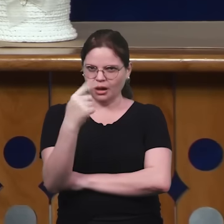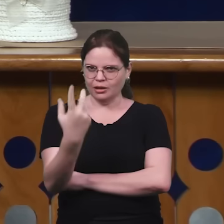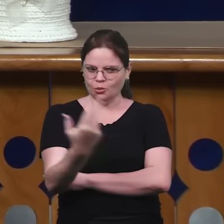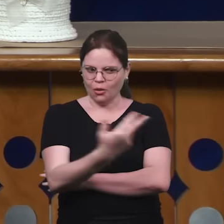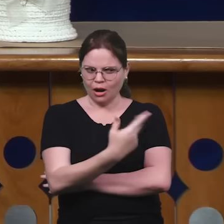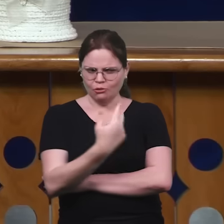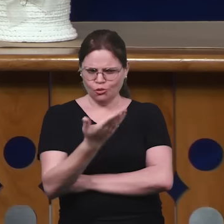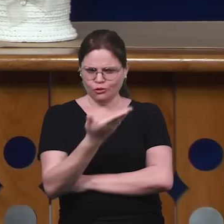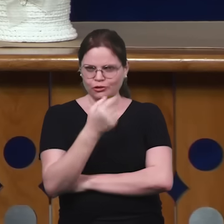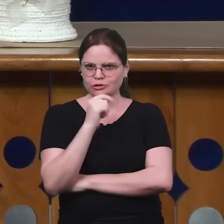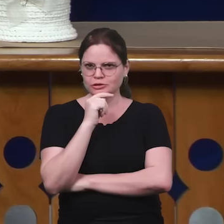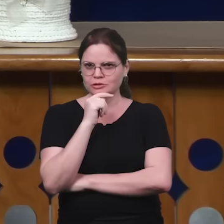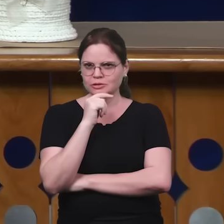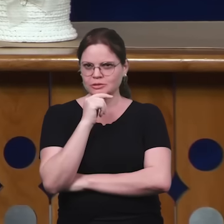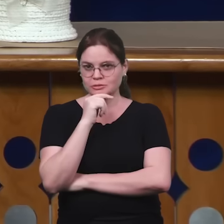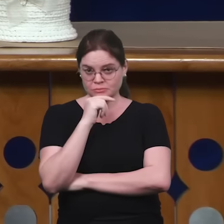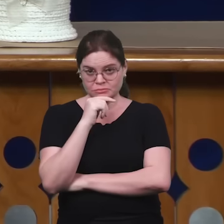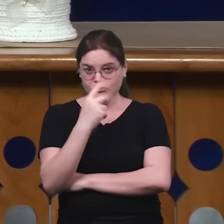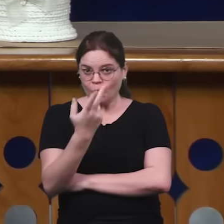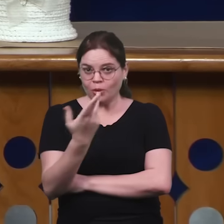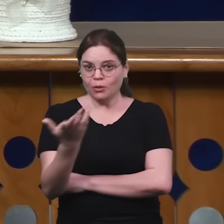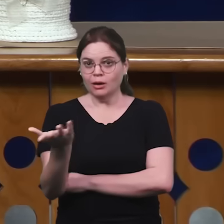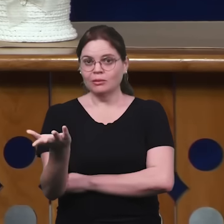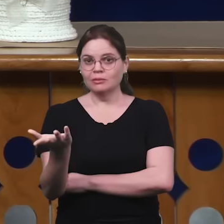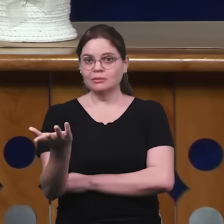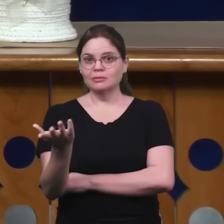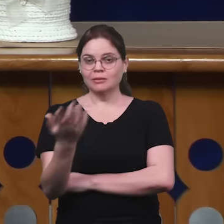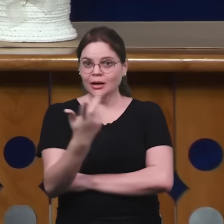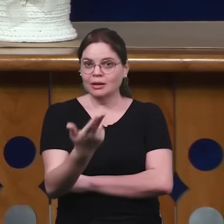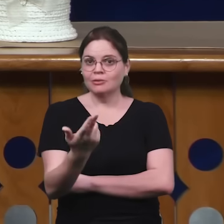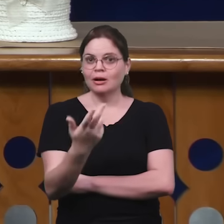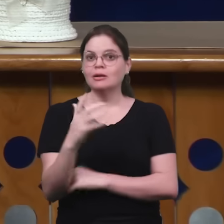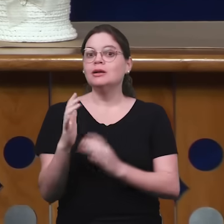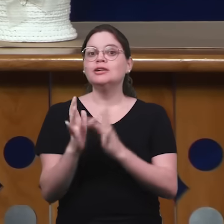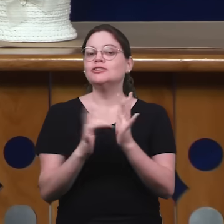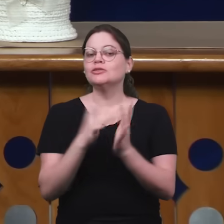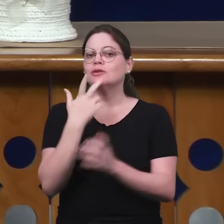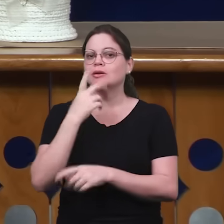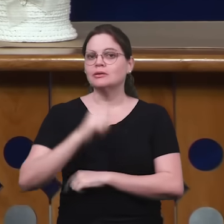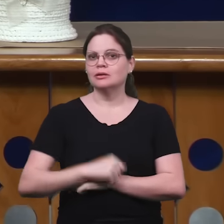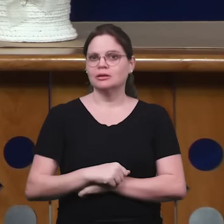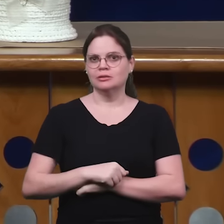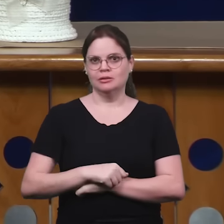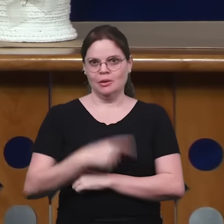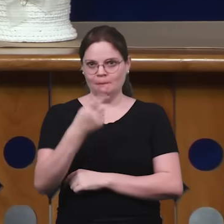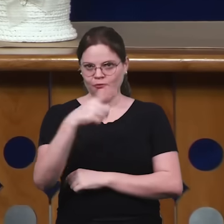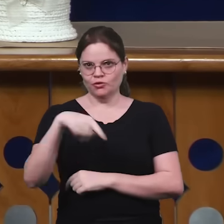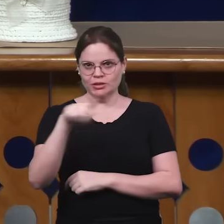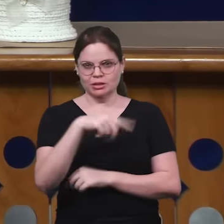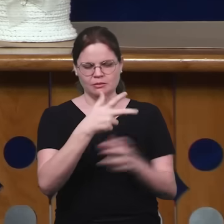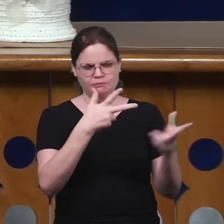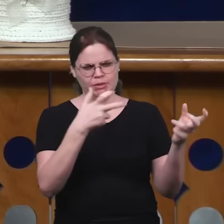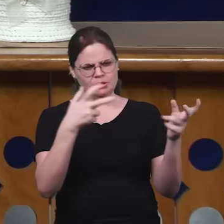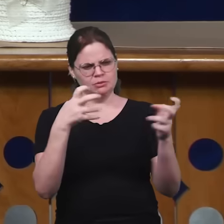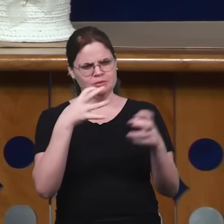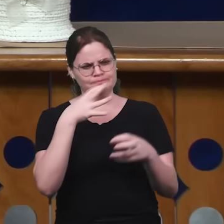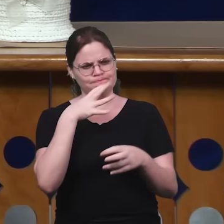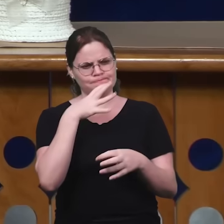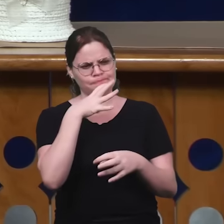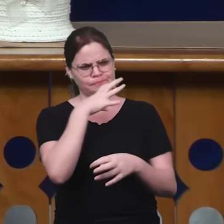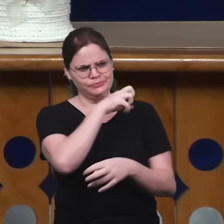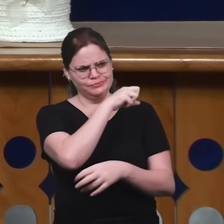dias diferentes a não ser esse? Mas o que Jesus falou? Ora, quando vocês virem essas coisas